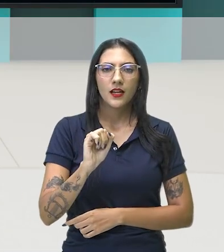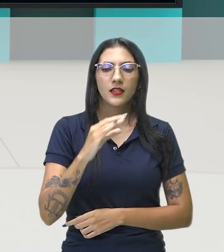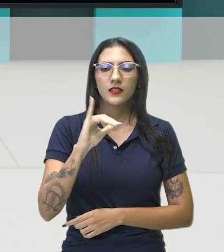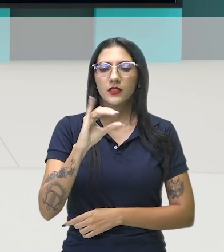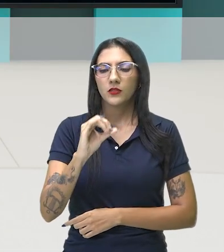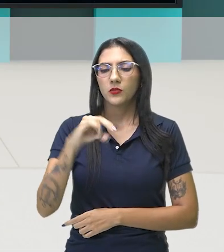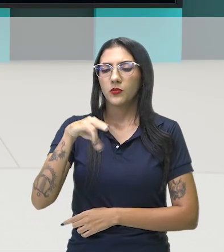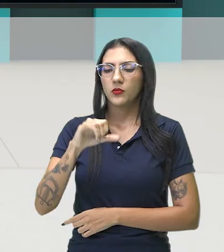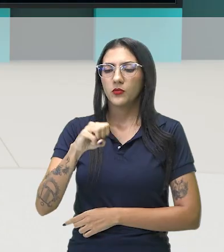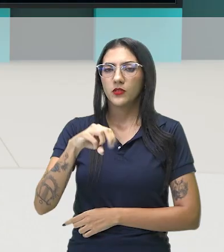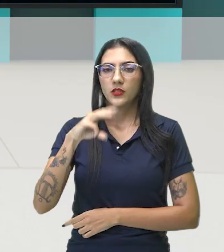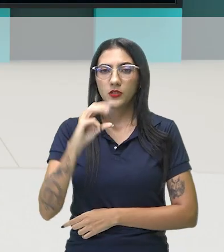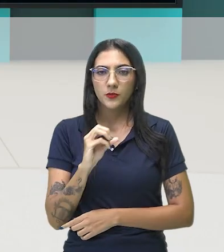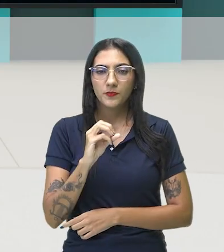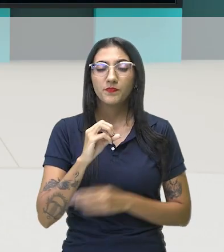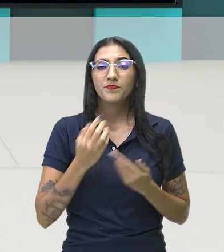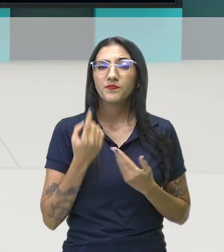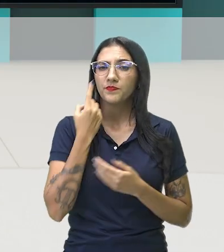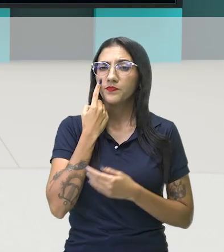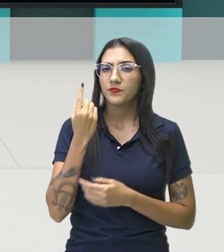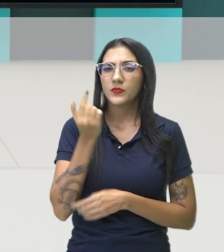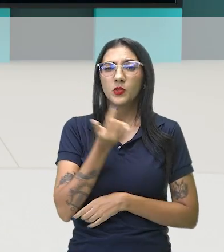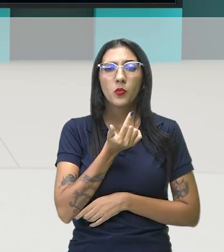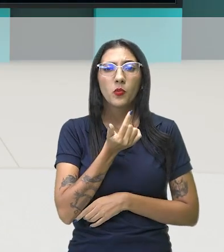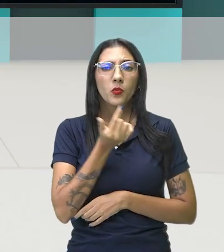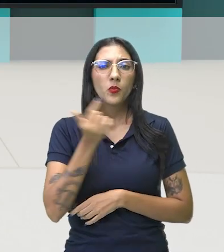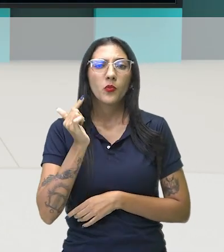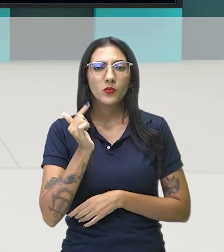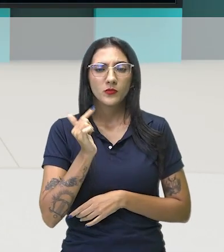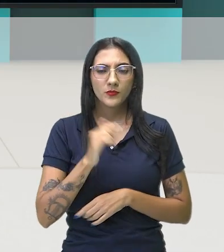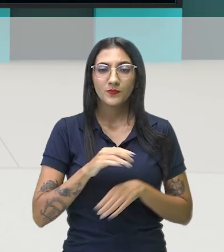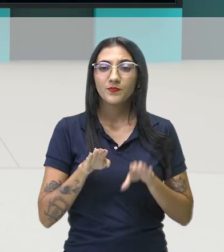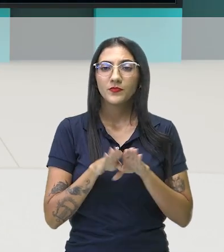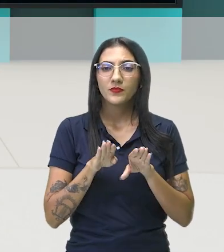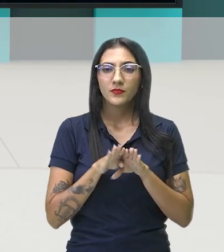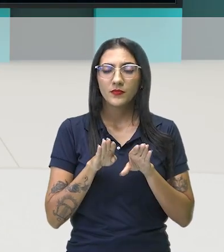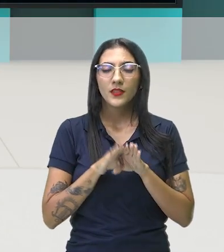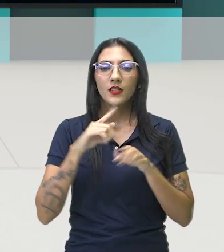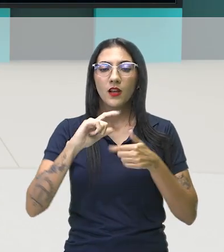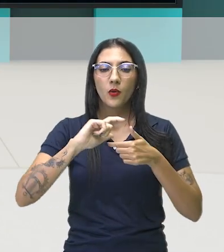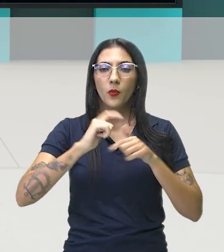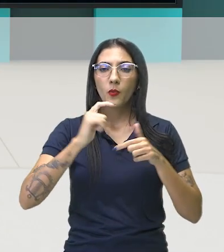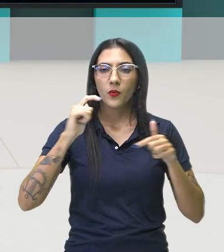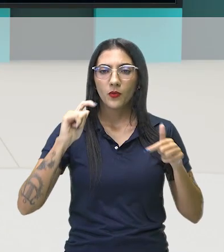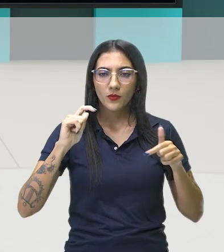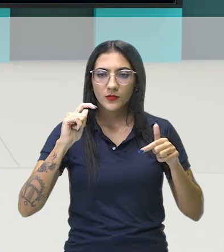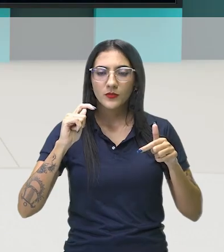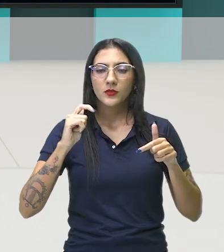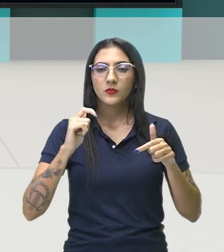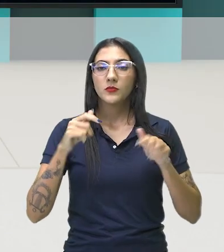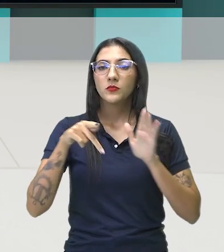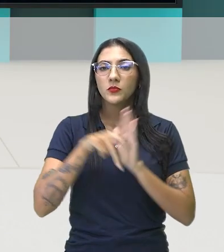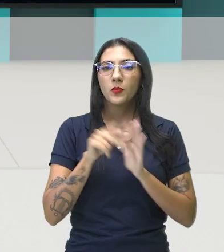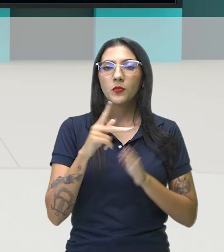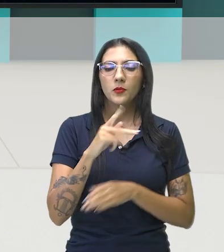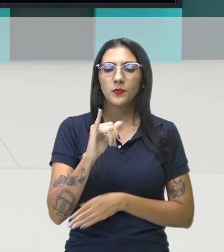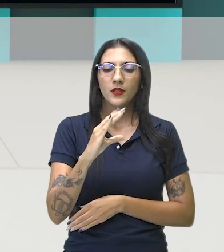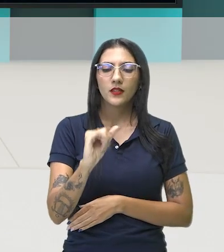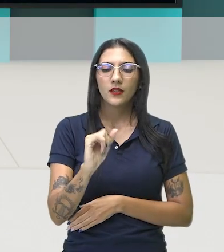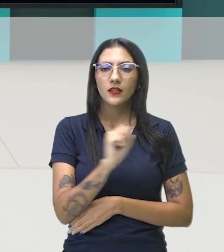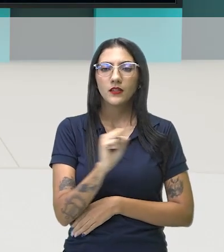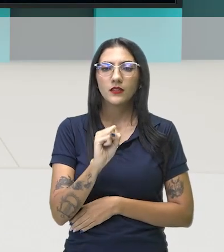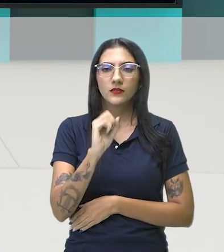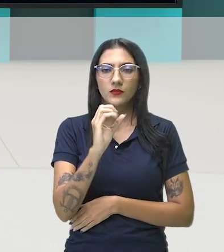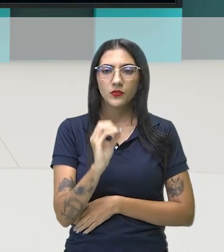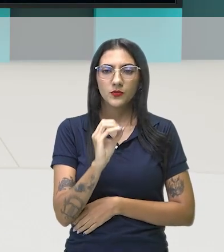abstracionismo. E aqui nós temos um outro estilo de arte, que é o cubismo, que é chamado Guernica, de Pablo Picasso. E